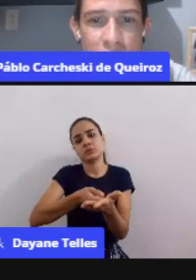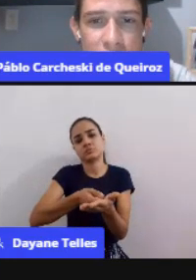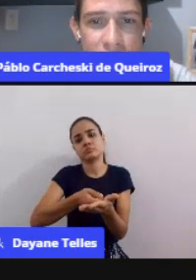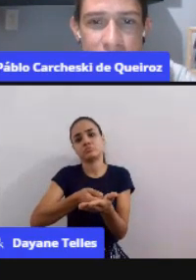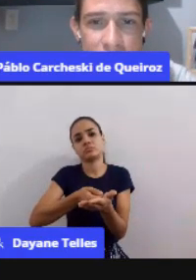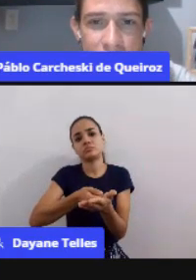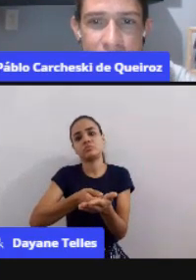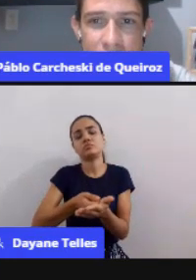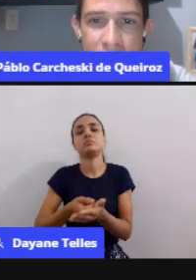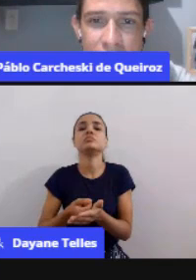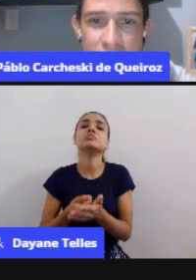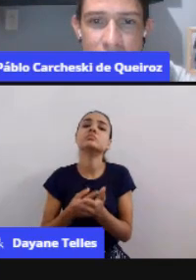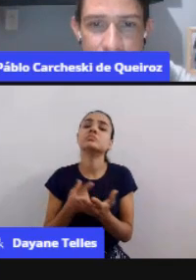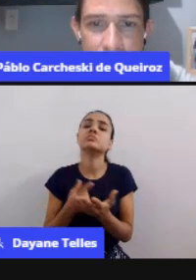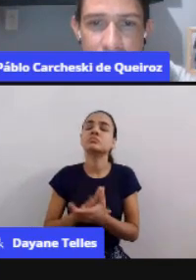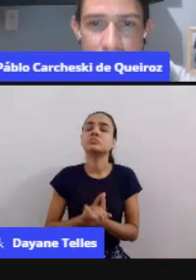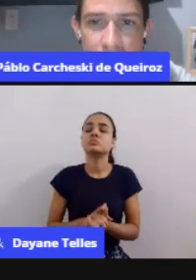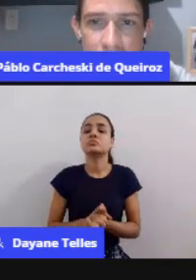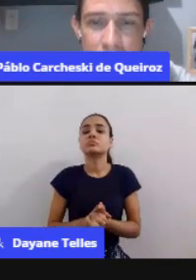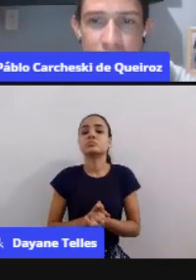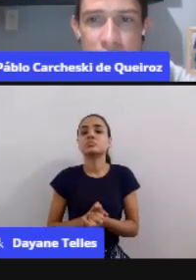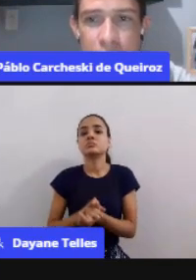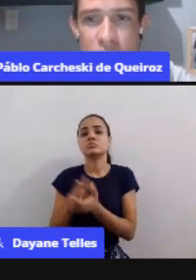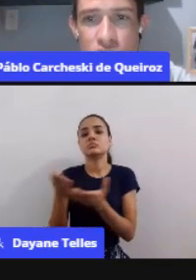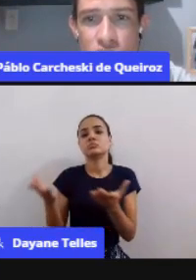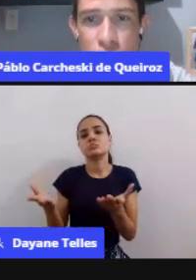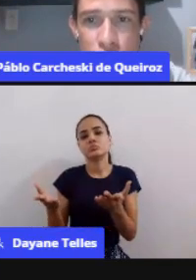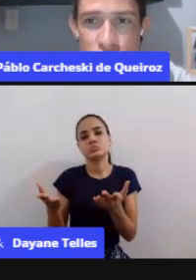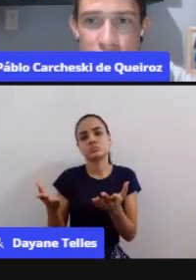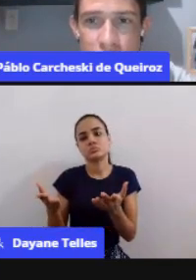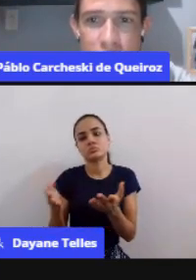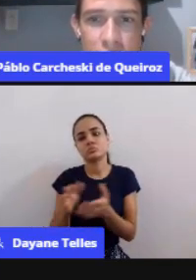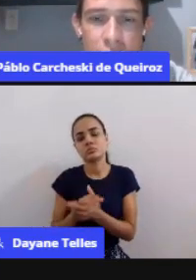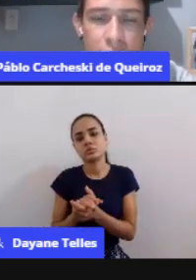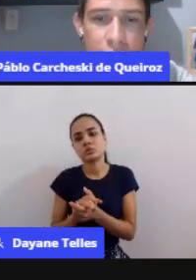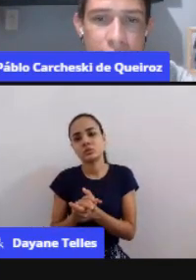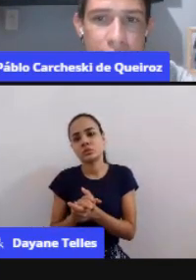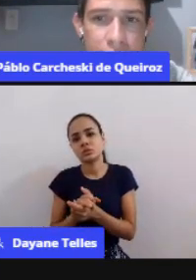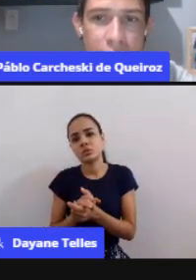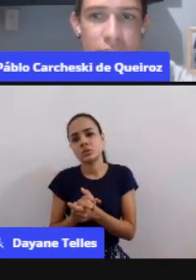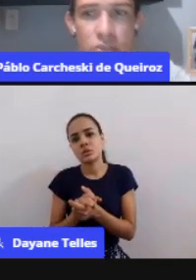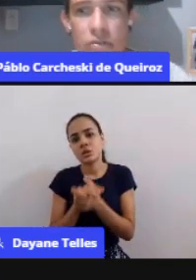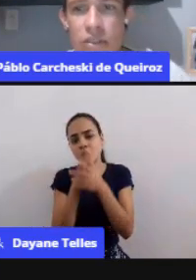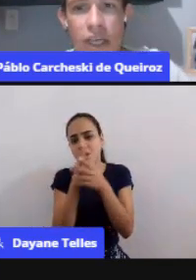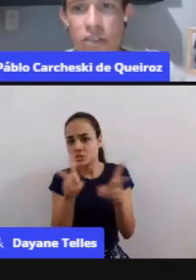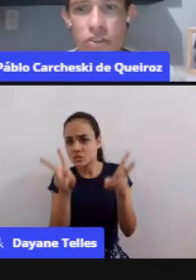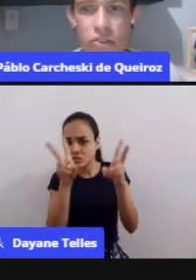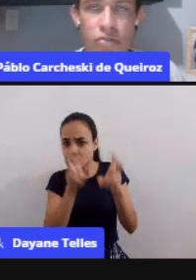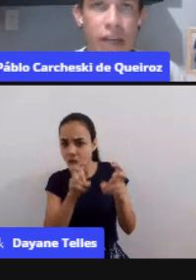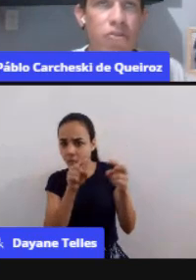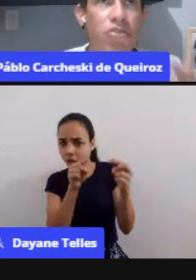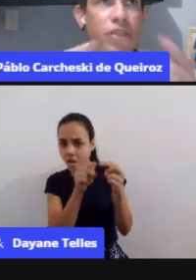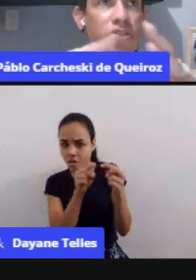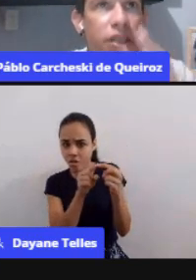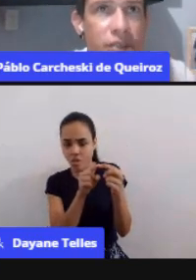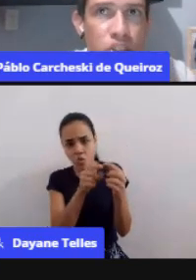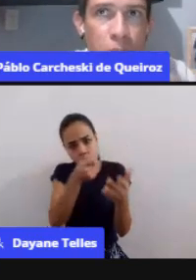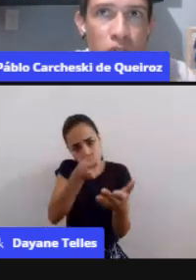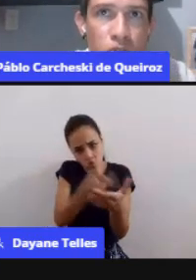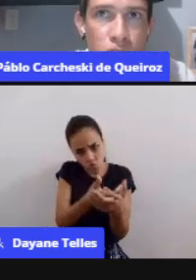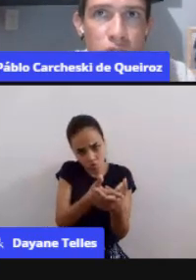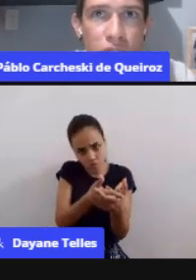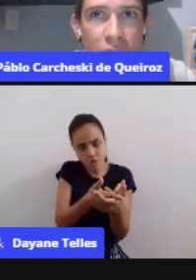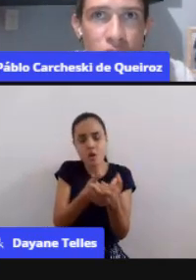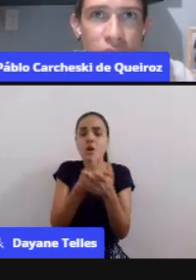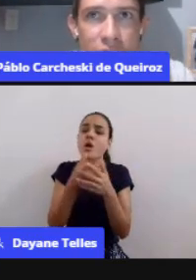de compras, né, também ela é bacana para a gente discutir. Ela não vai envolver só a questão